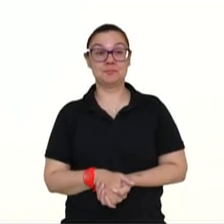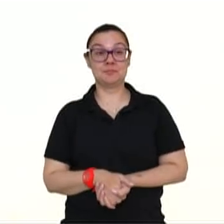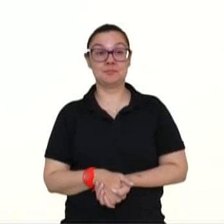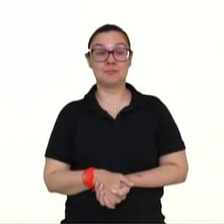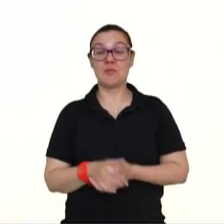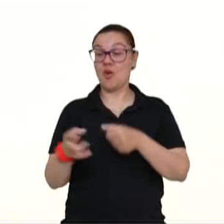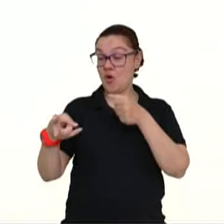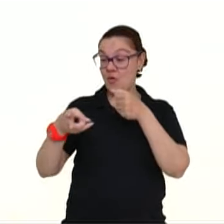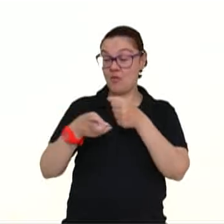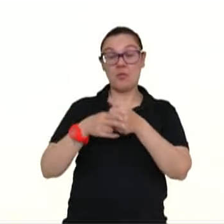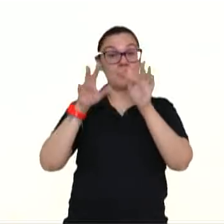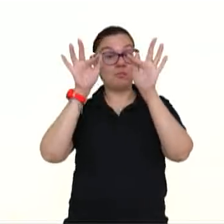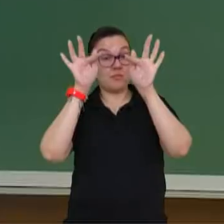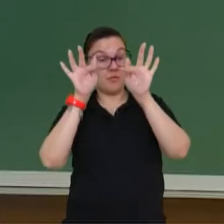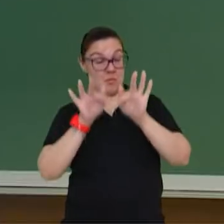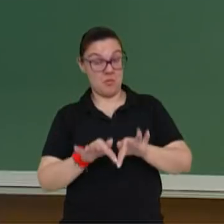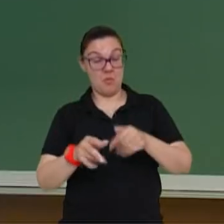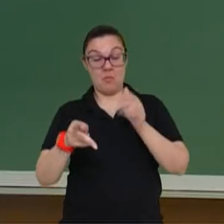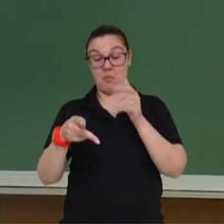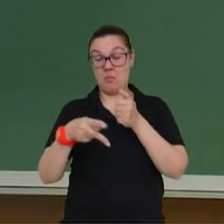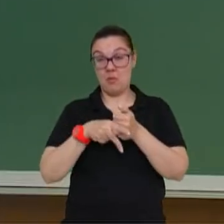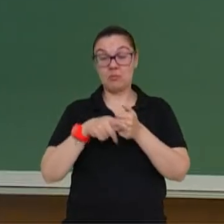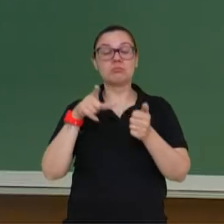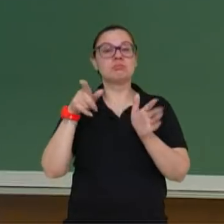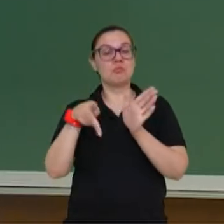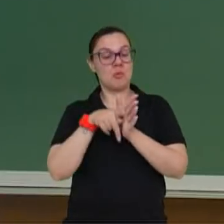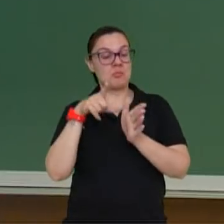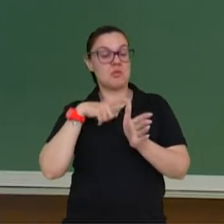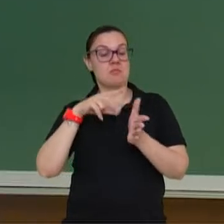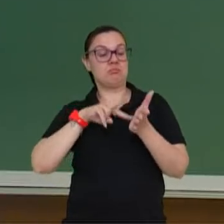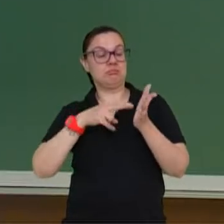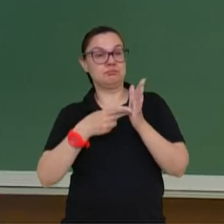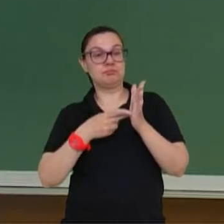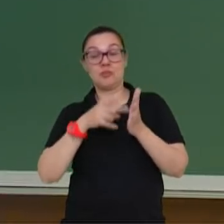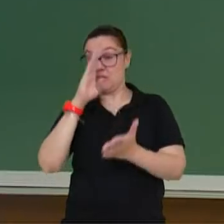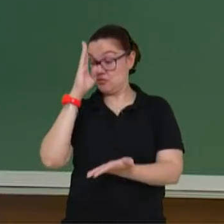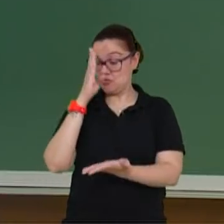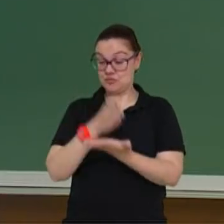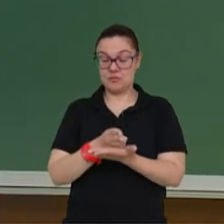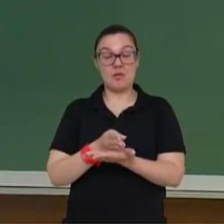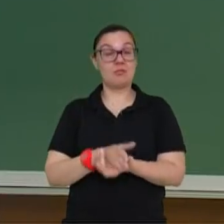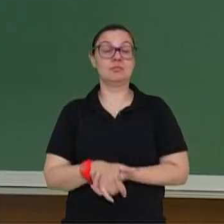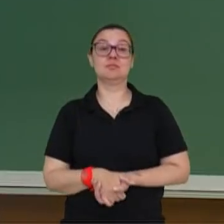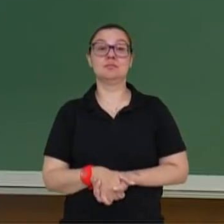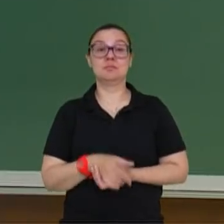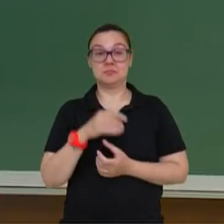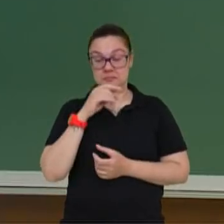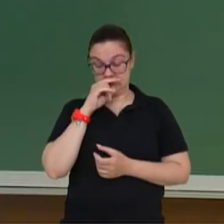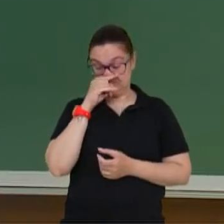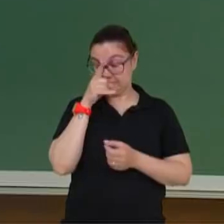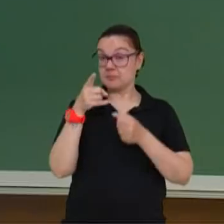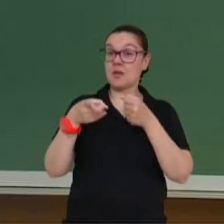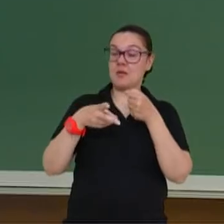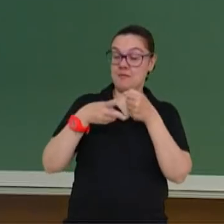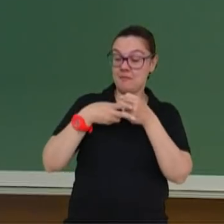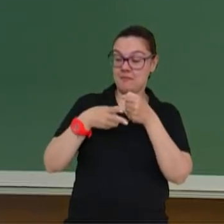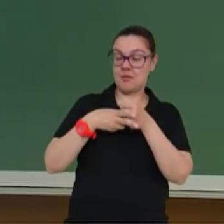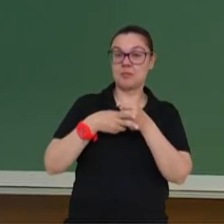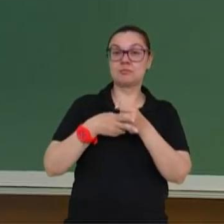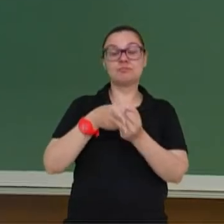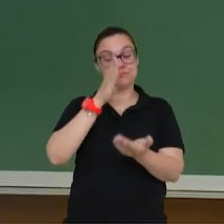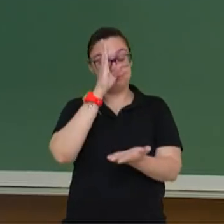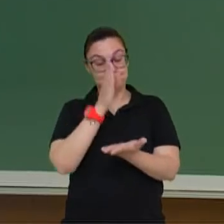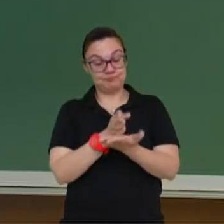verbo terminou por si, com significado, não houve complemento. Então, verbo